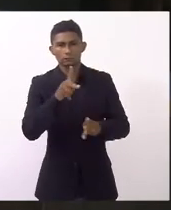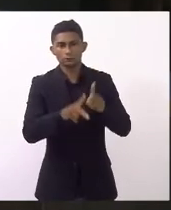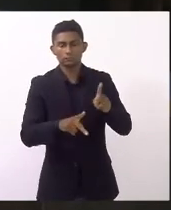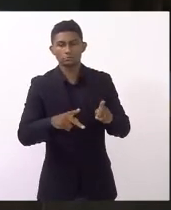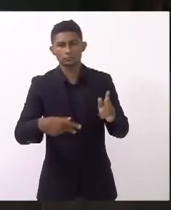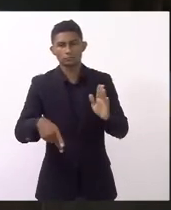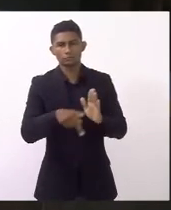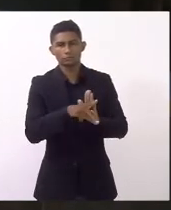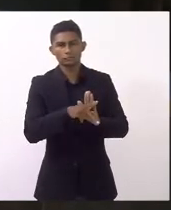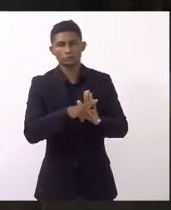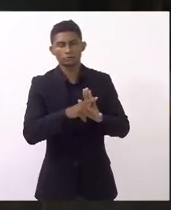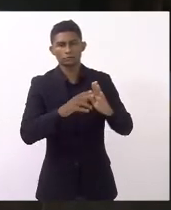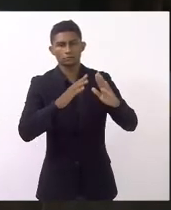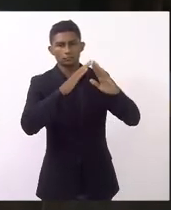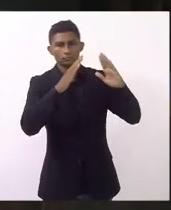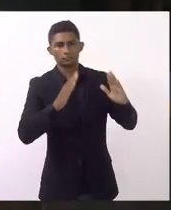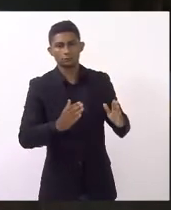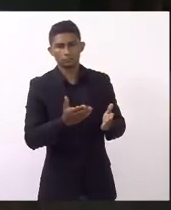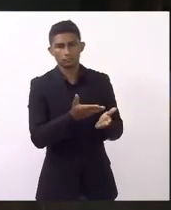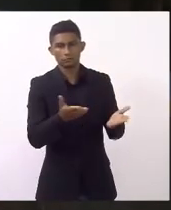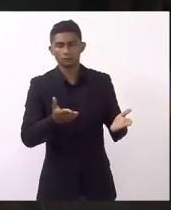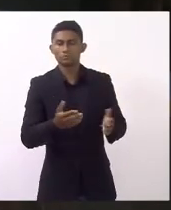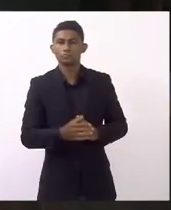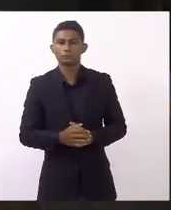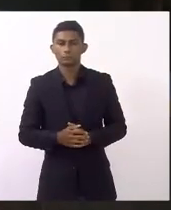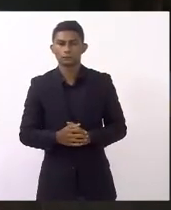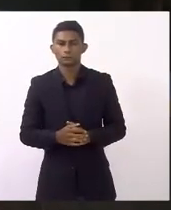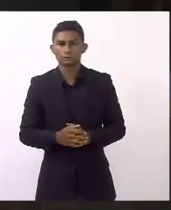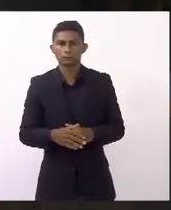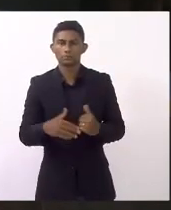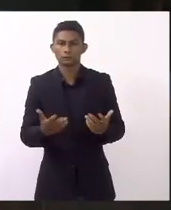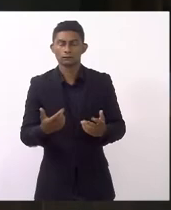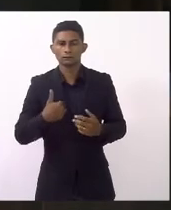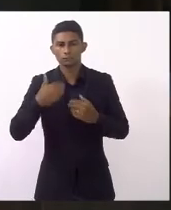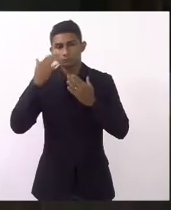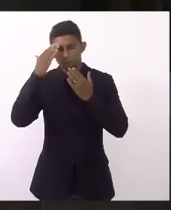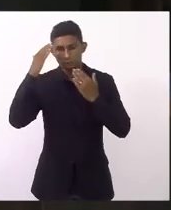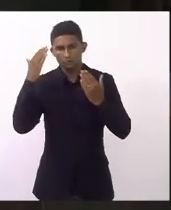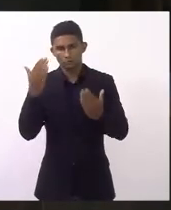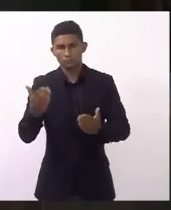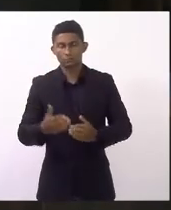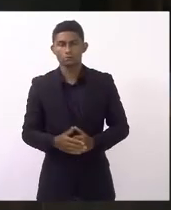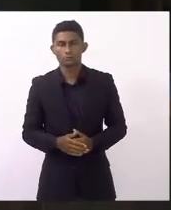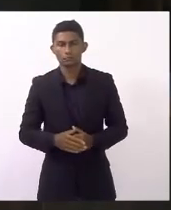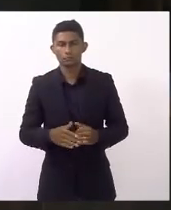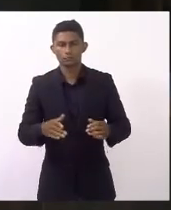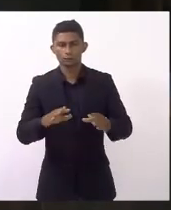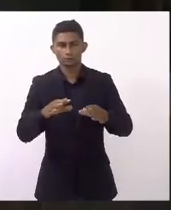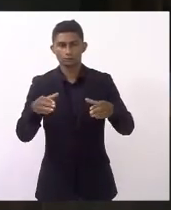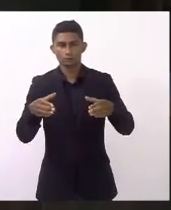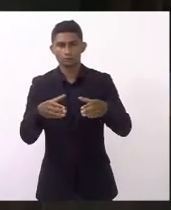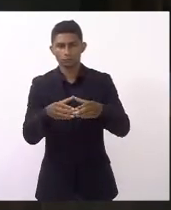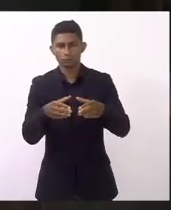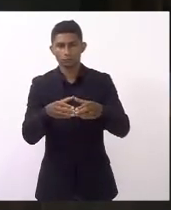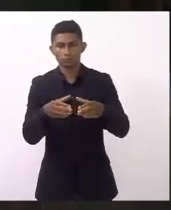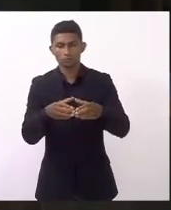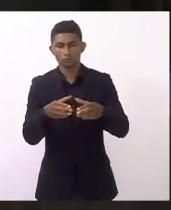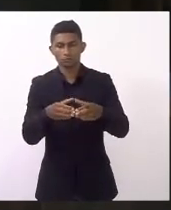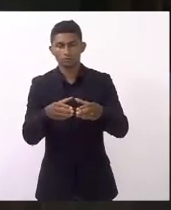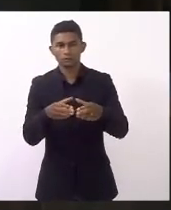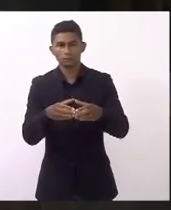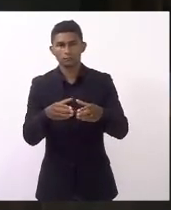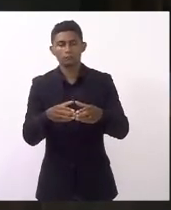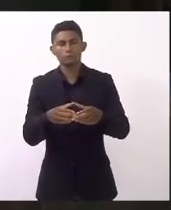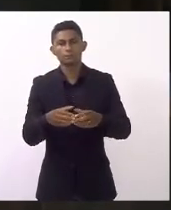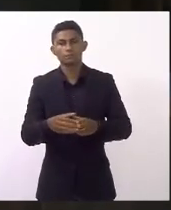de terreiro do povo de Santo Então nesse sentido agradecer também a equipe na nossa mandar